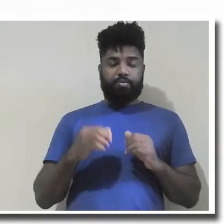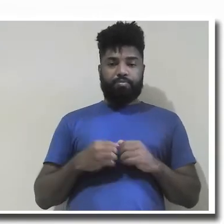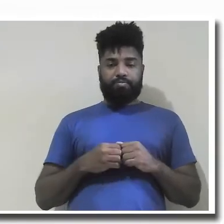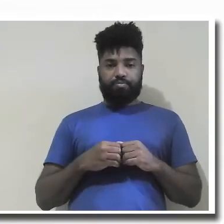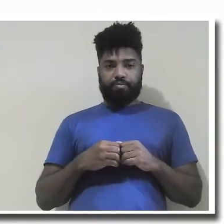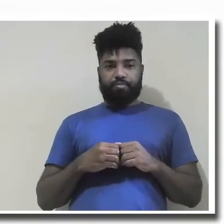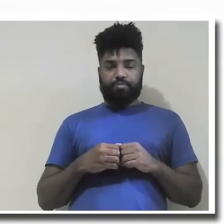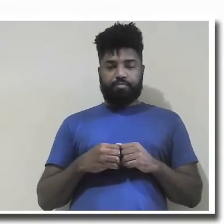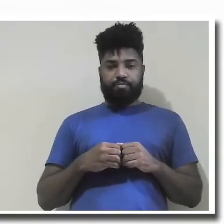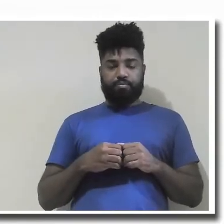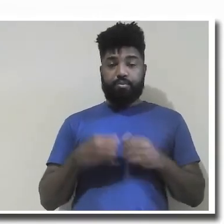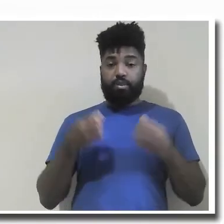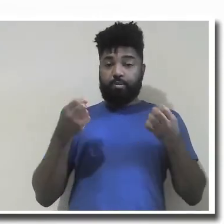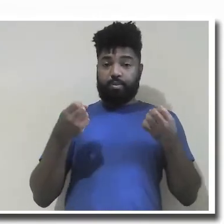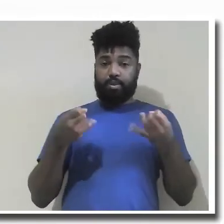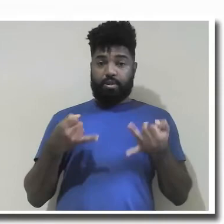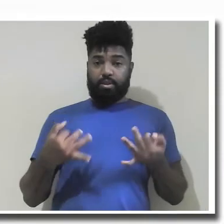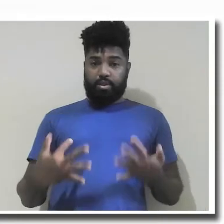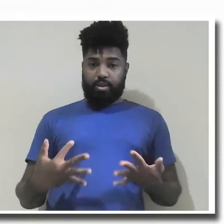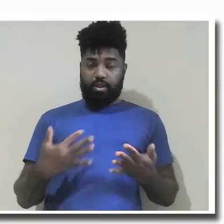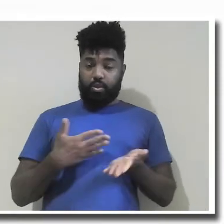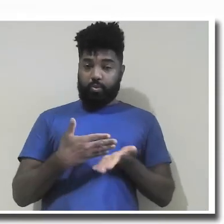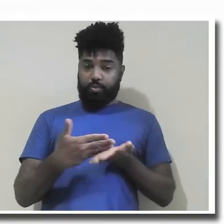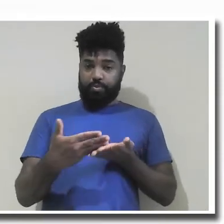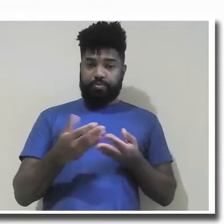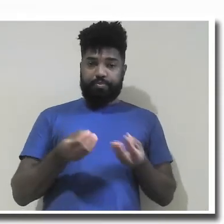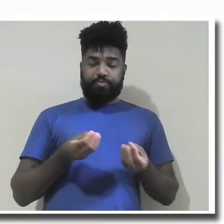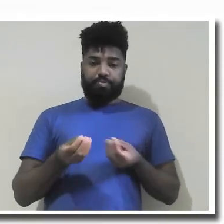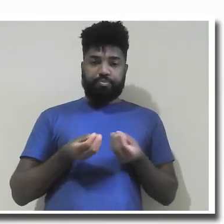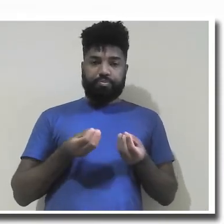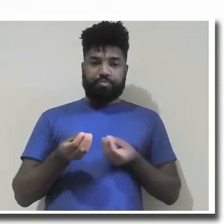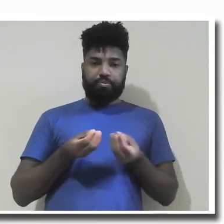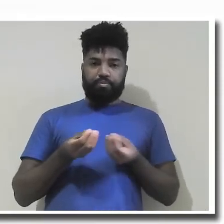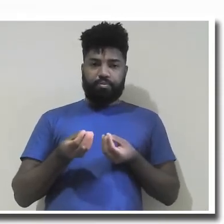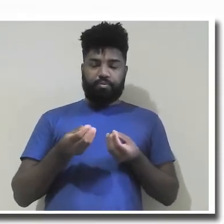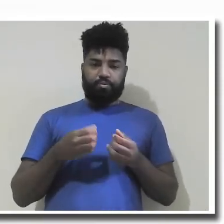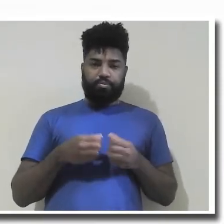Então, falaremos inicialmente